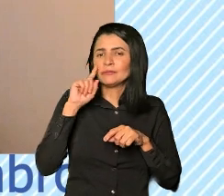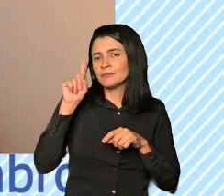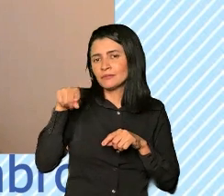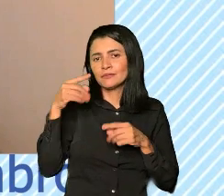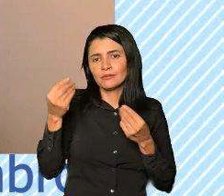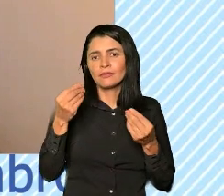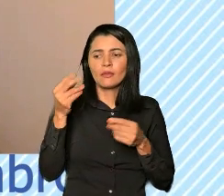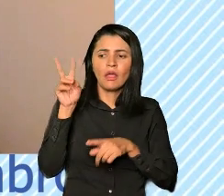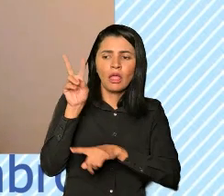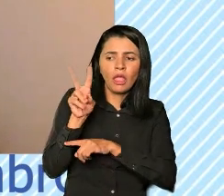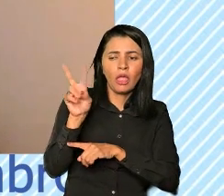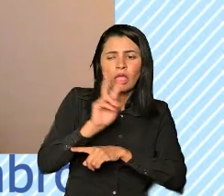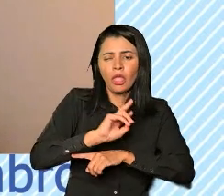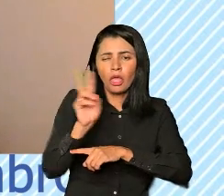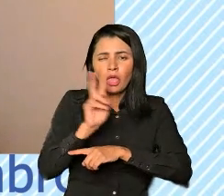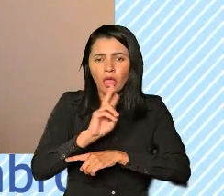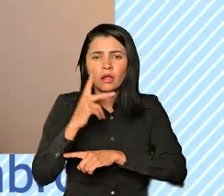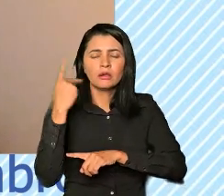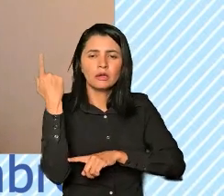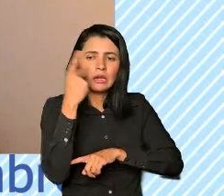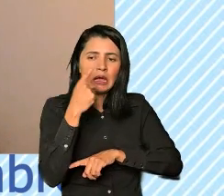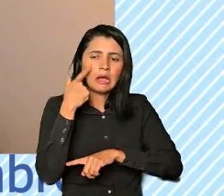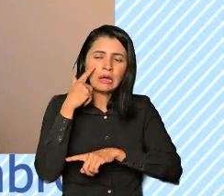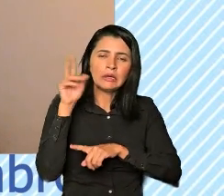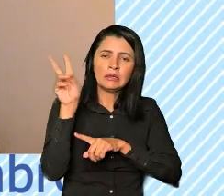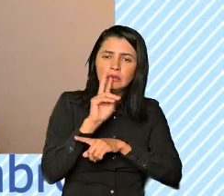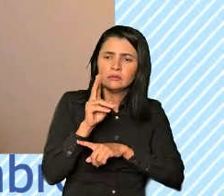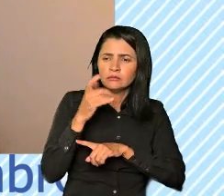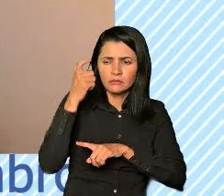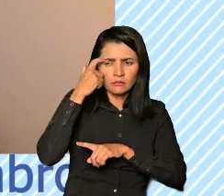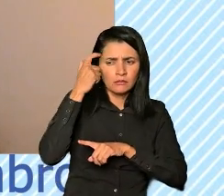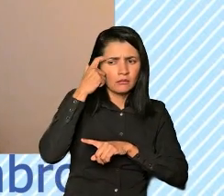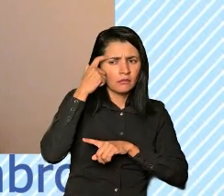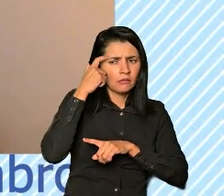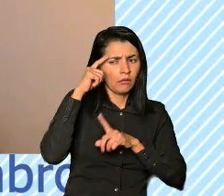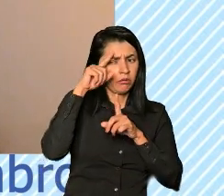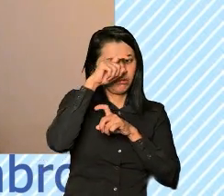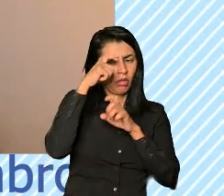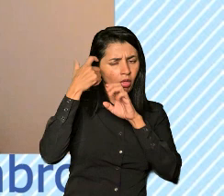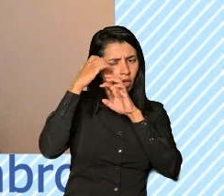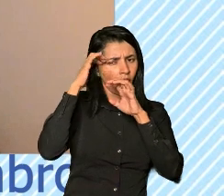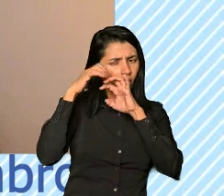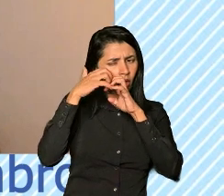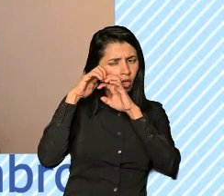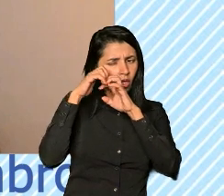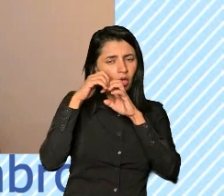o vigilante ali daquele fórum, tem que estar com a mente muito pervertida para achar,